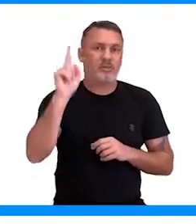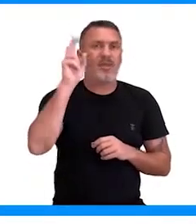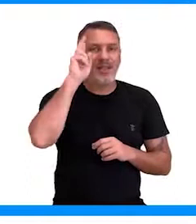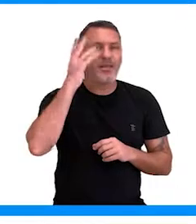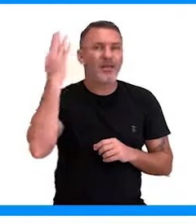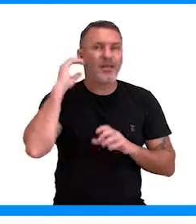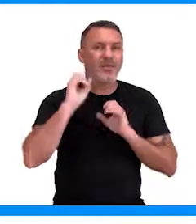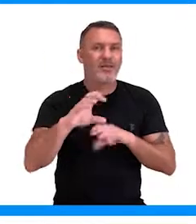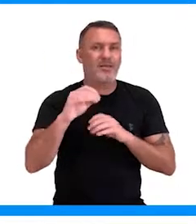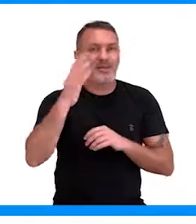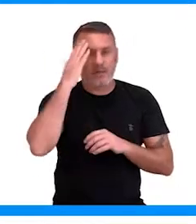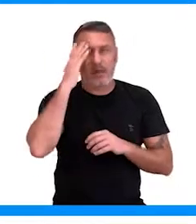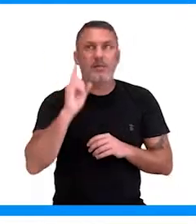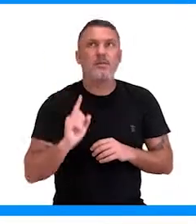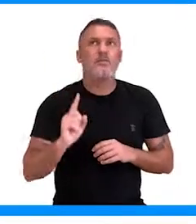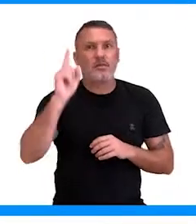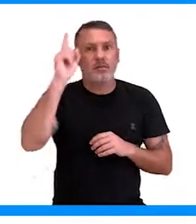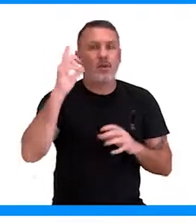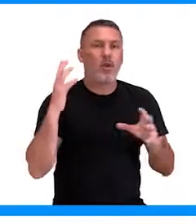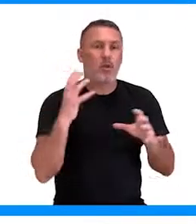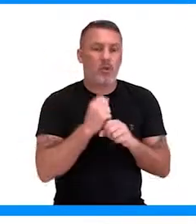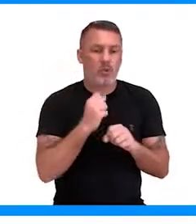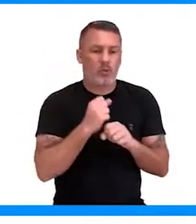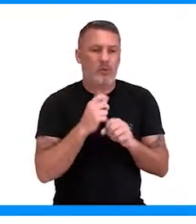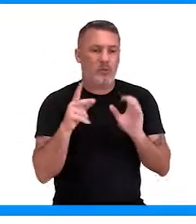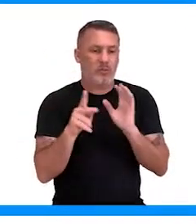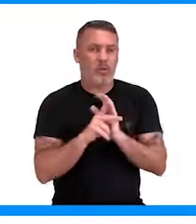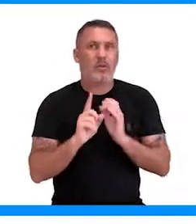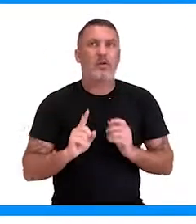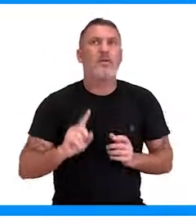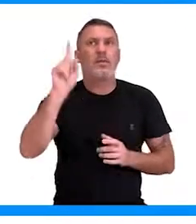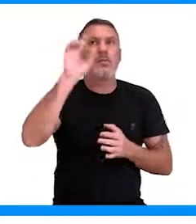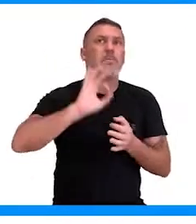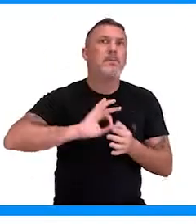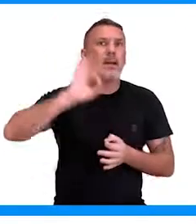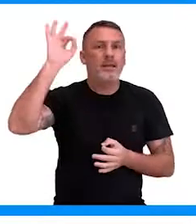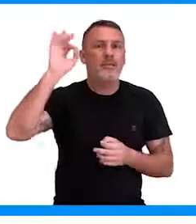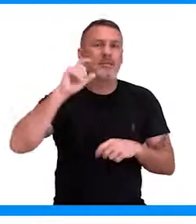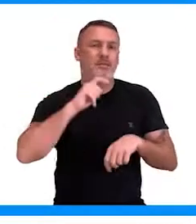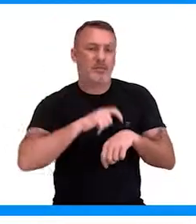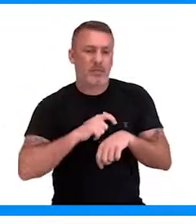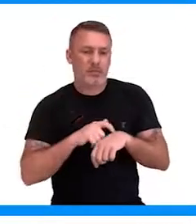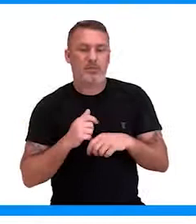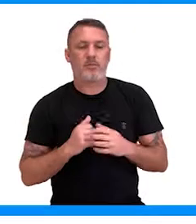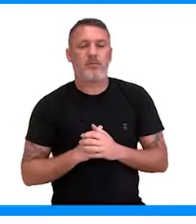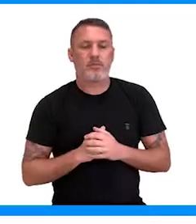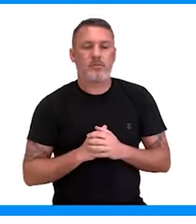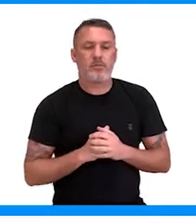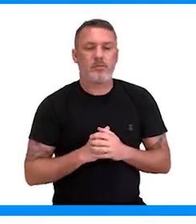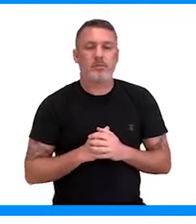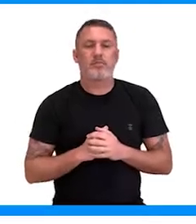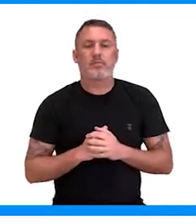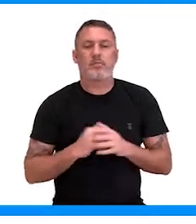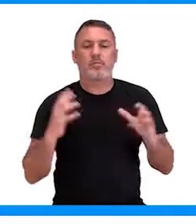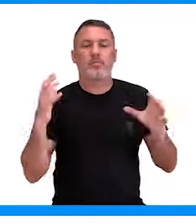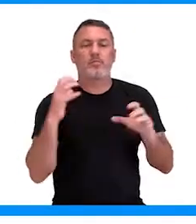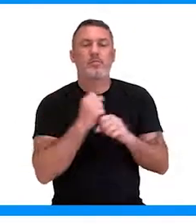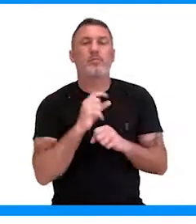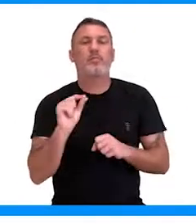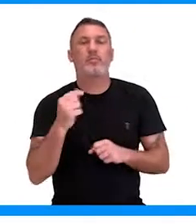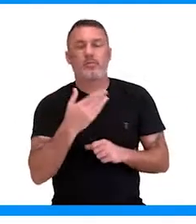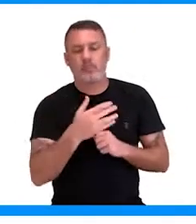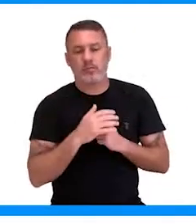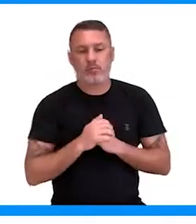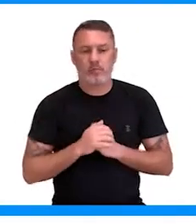anterior, lembra? Esse arremesso para cima e cálculo da altura máxima, cálculo do tempo. Então isso vai ficar aqui,